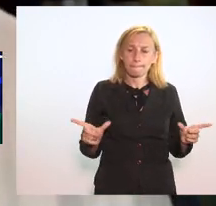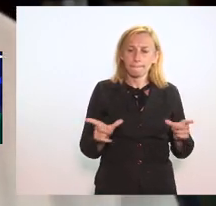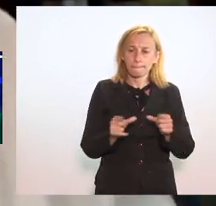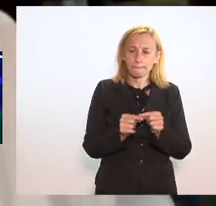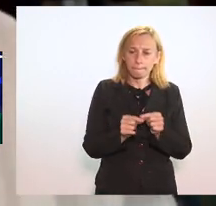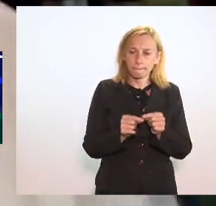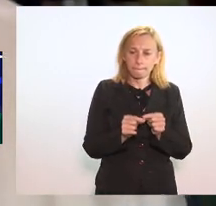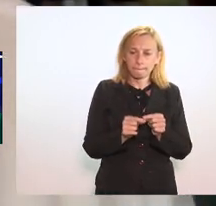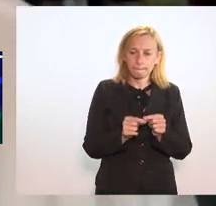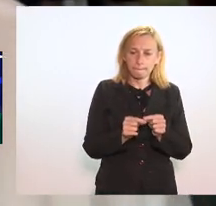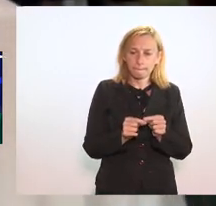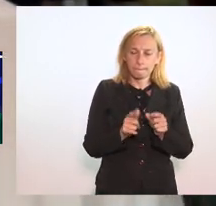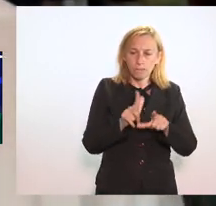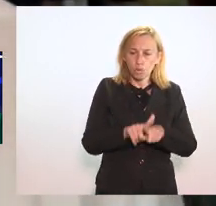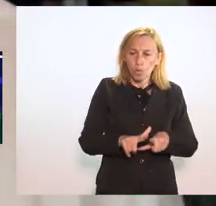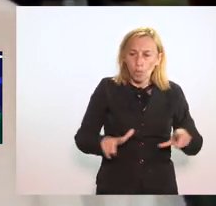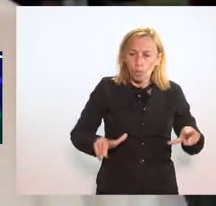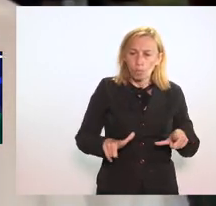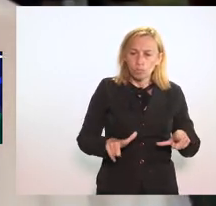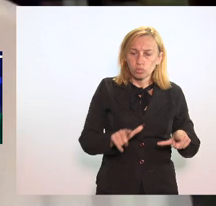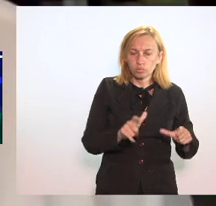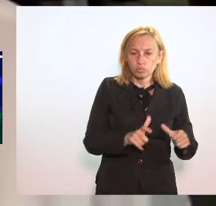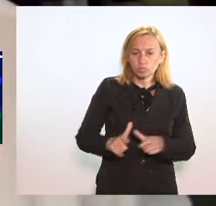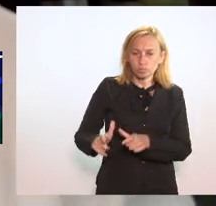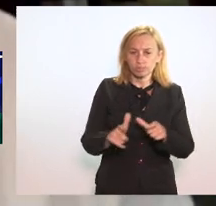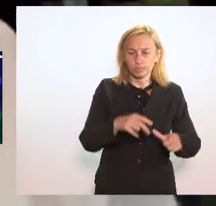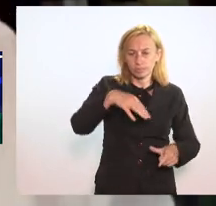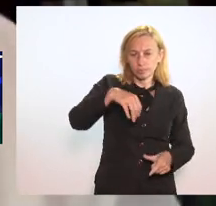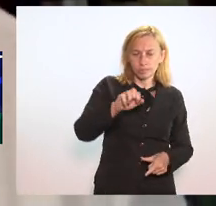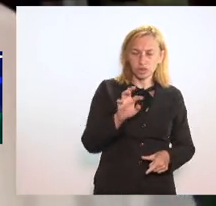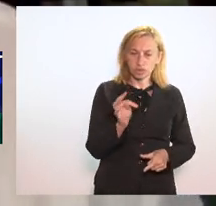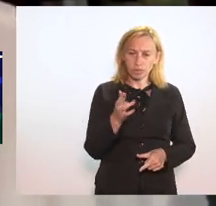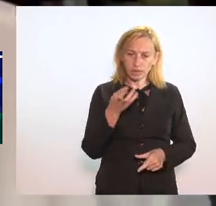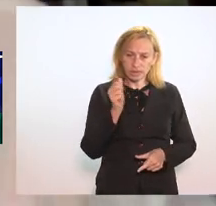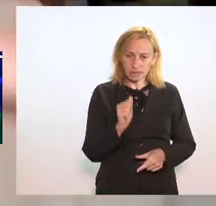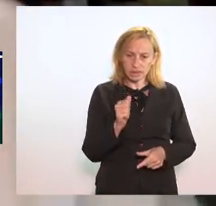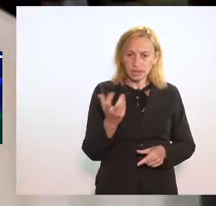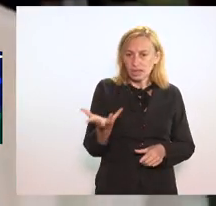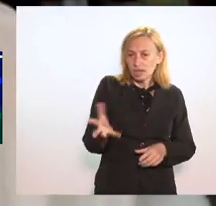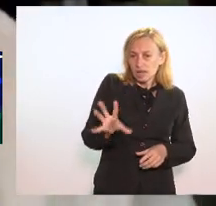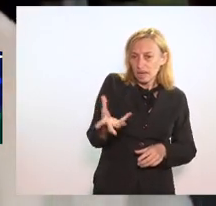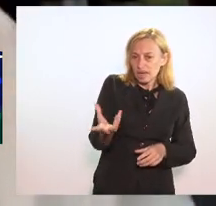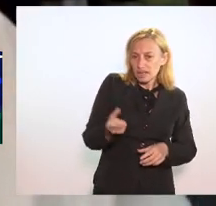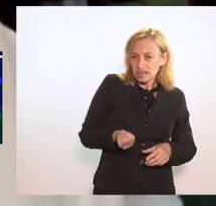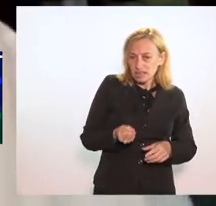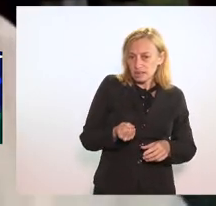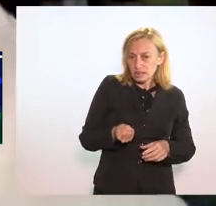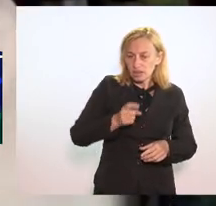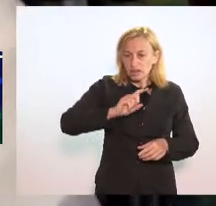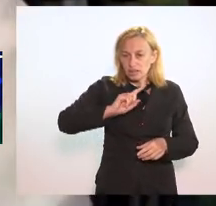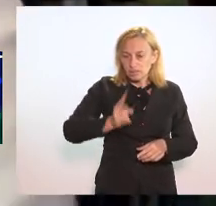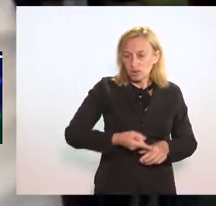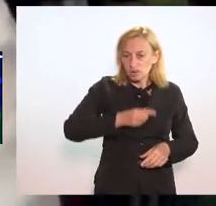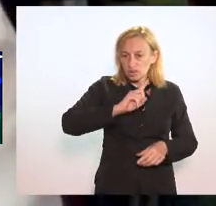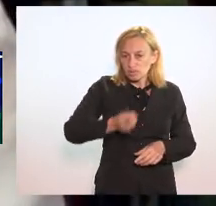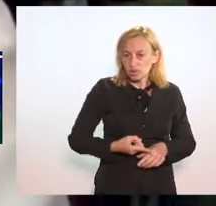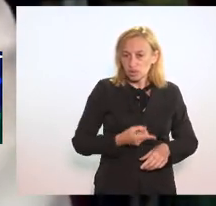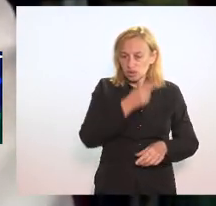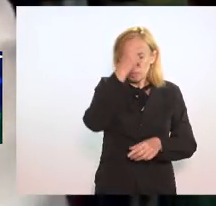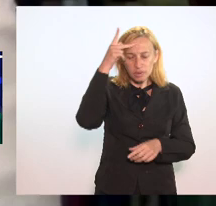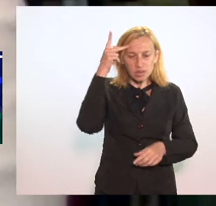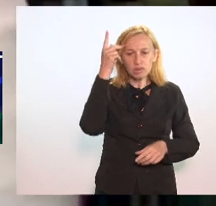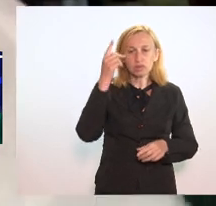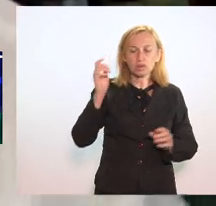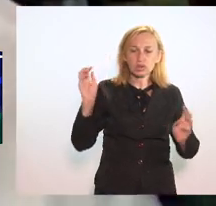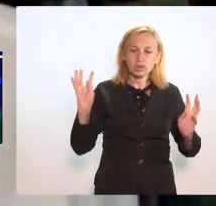a gente onde metropolitanas e recebendo legiões e legiões de pessoas para broderagem na